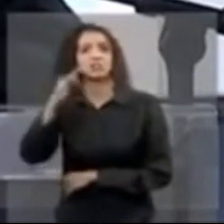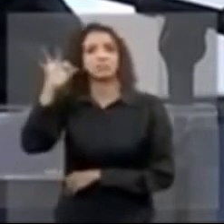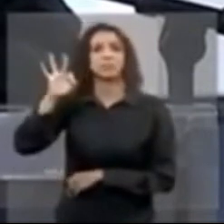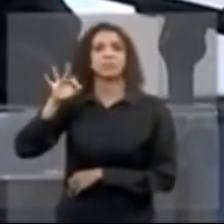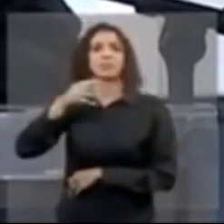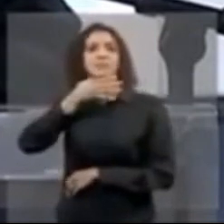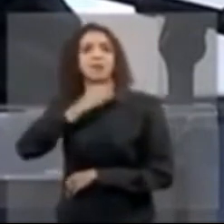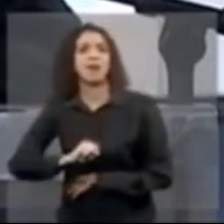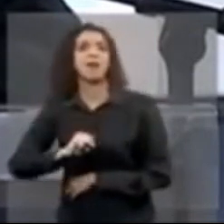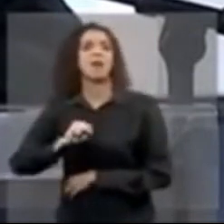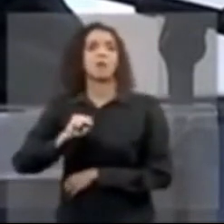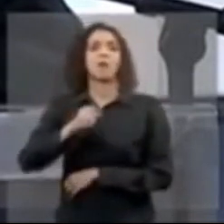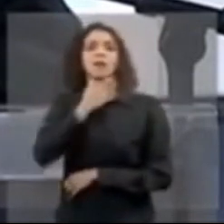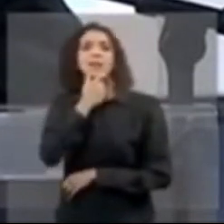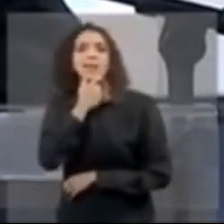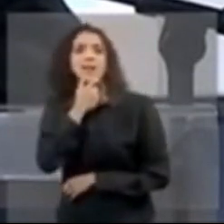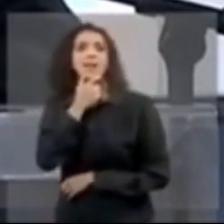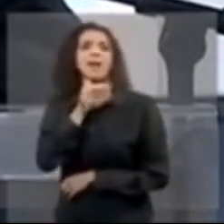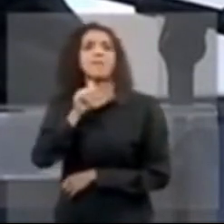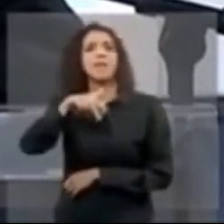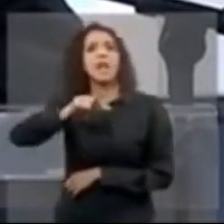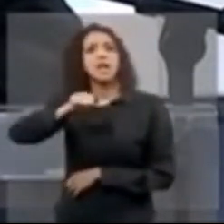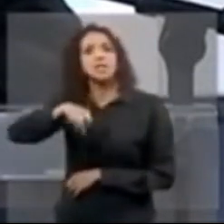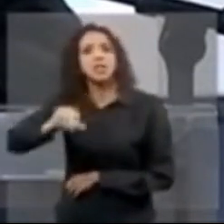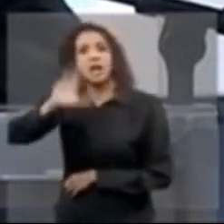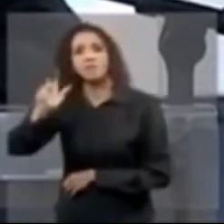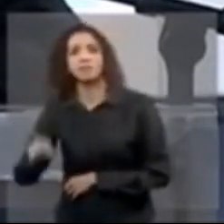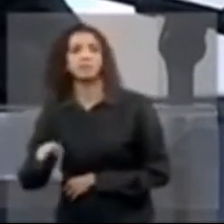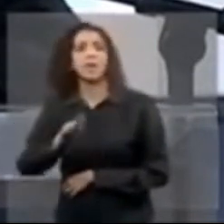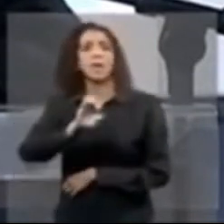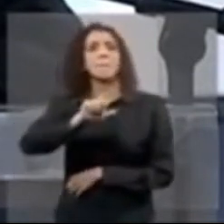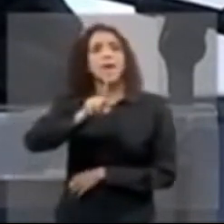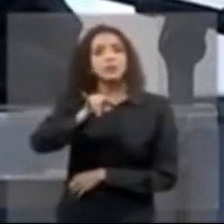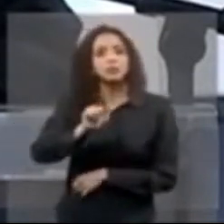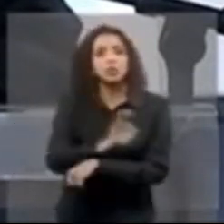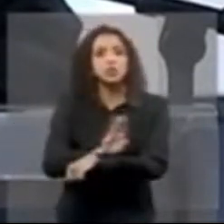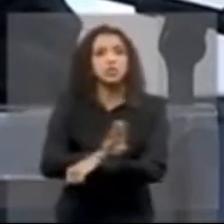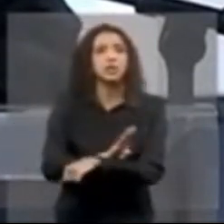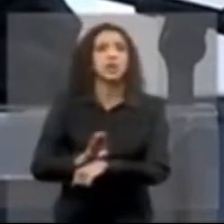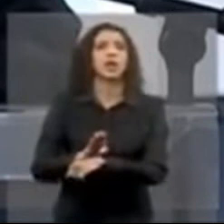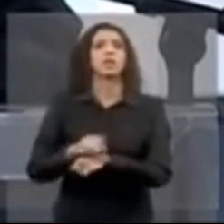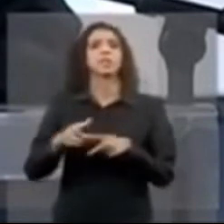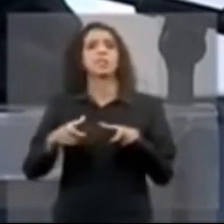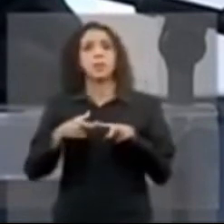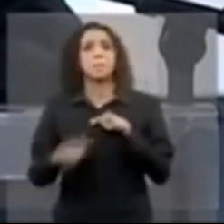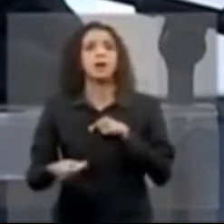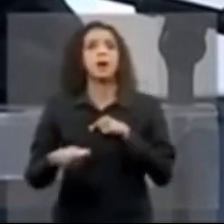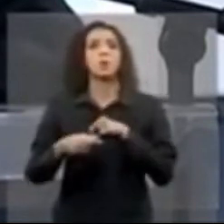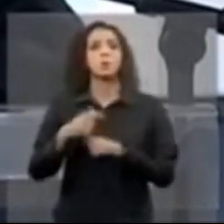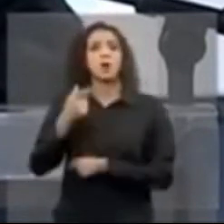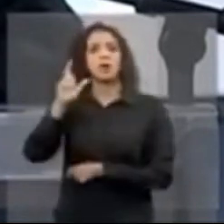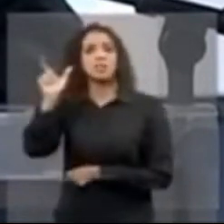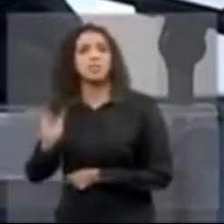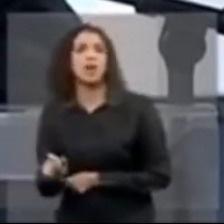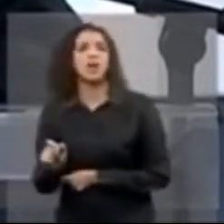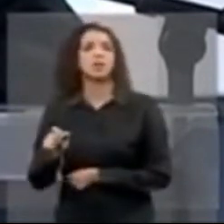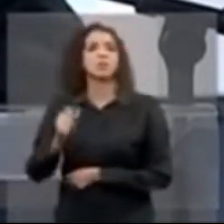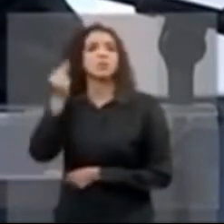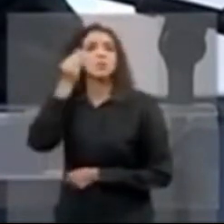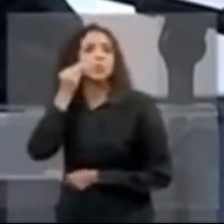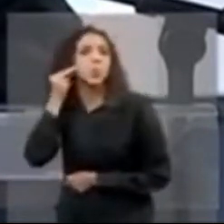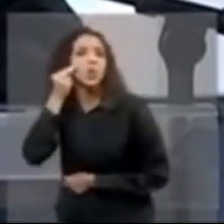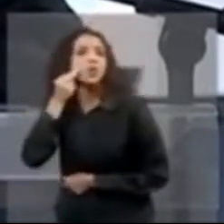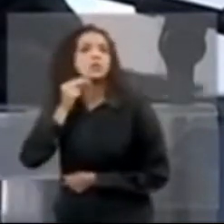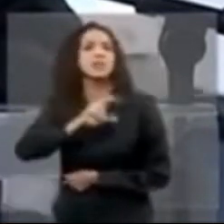Grécia, Portugal, Finlândia, África do Sul, Bélgica, Lituânia, Japão, Itália, Taiwan, Suíça,